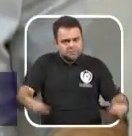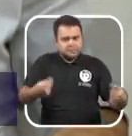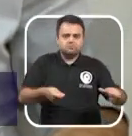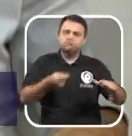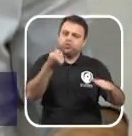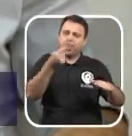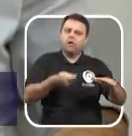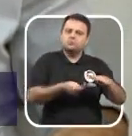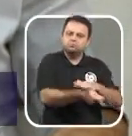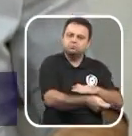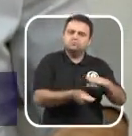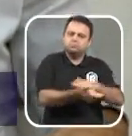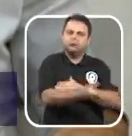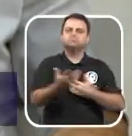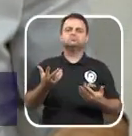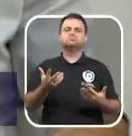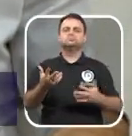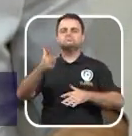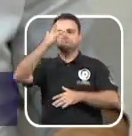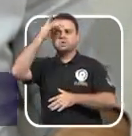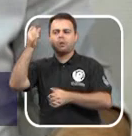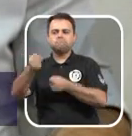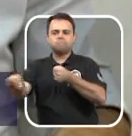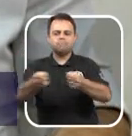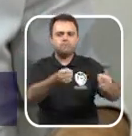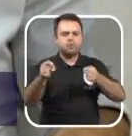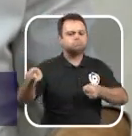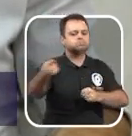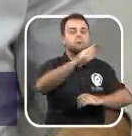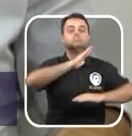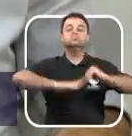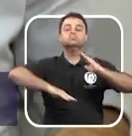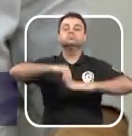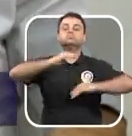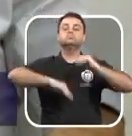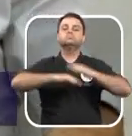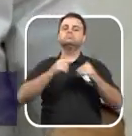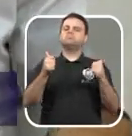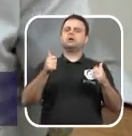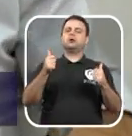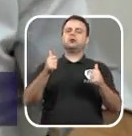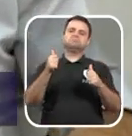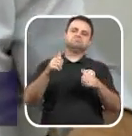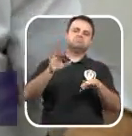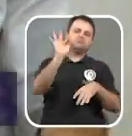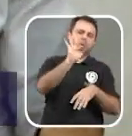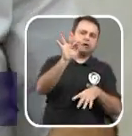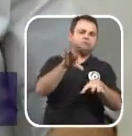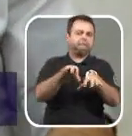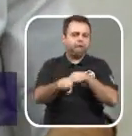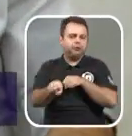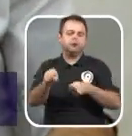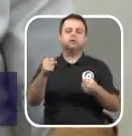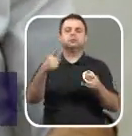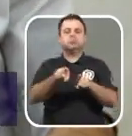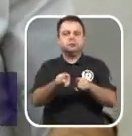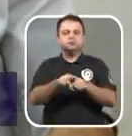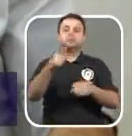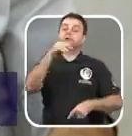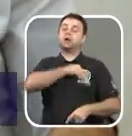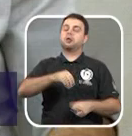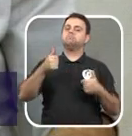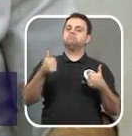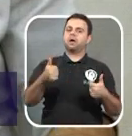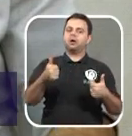ter monitor preparado, berçarista preparado, bem remunerada e não pode deixar um motorista sozinho com